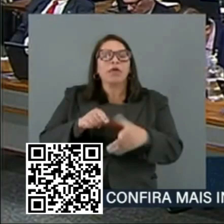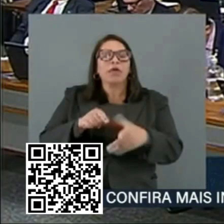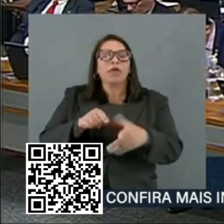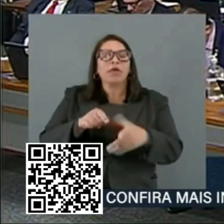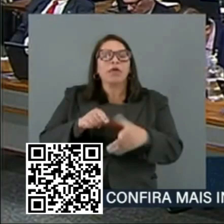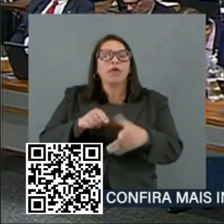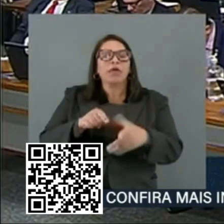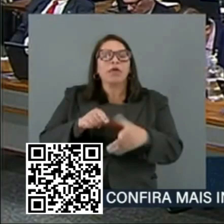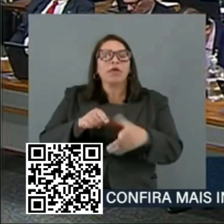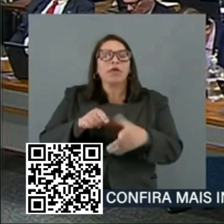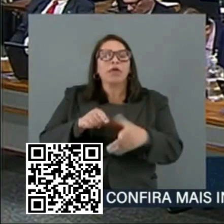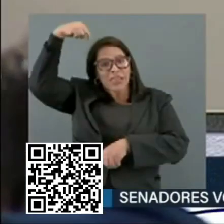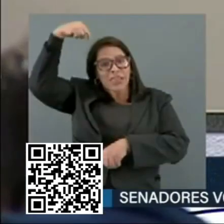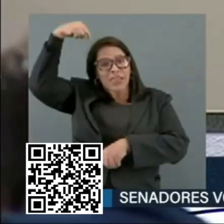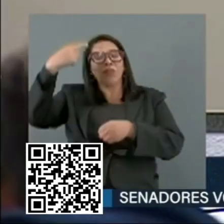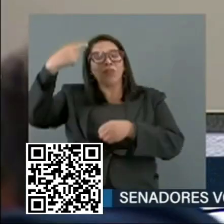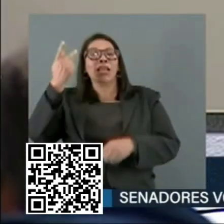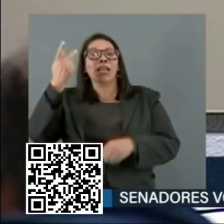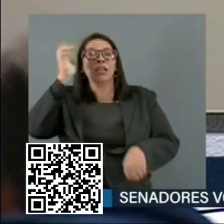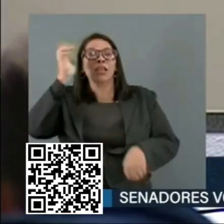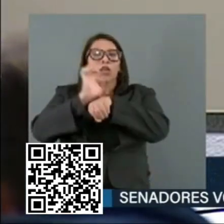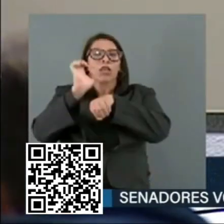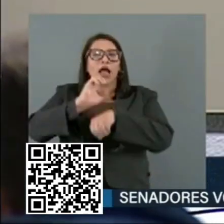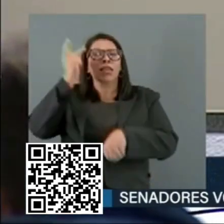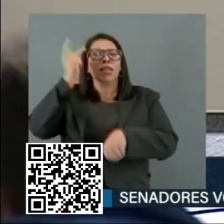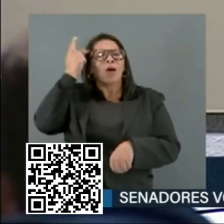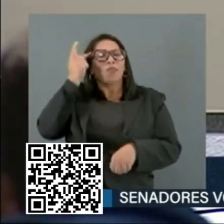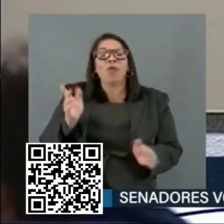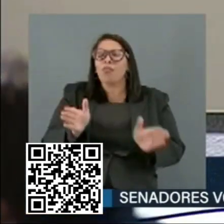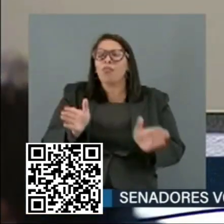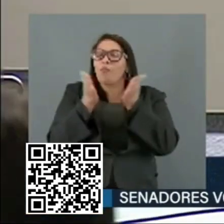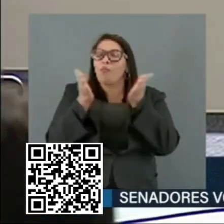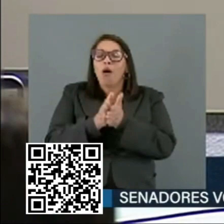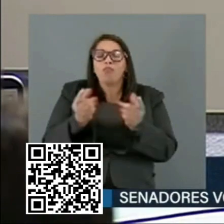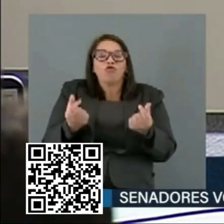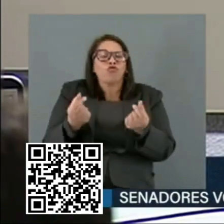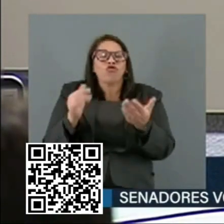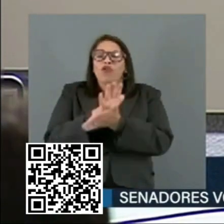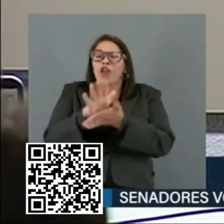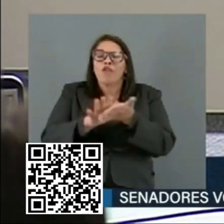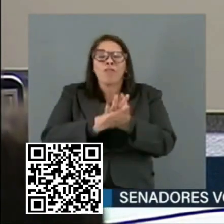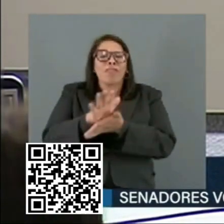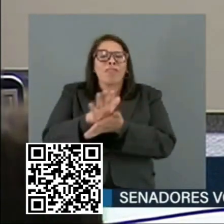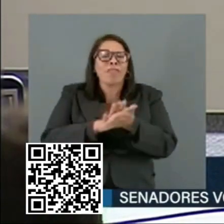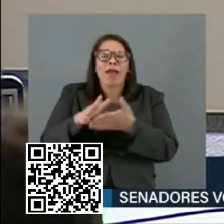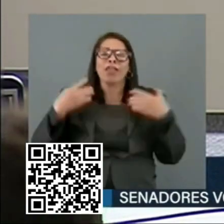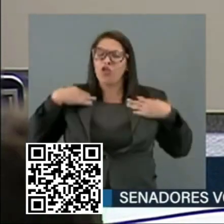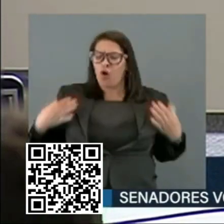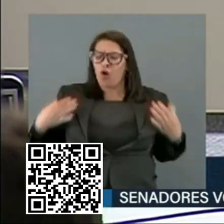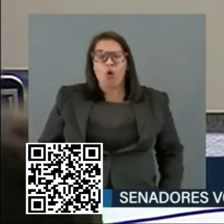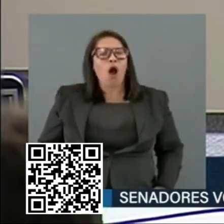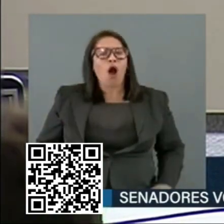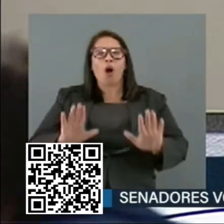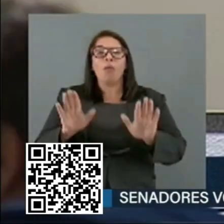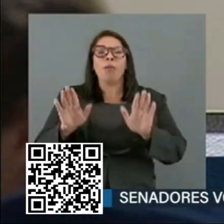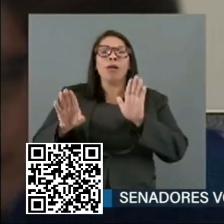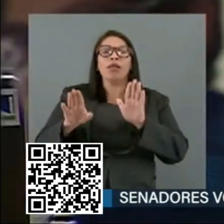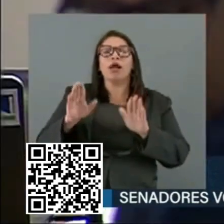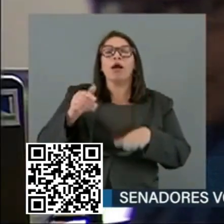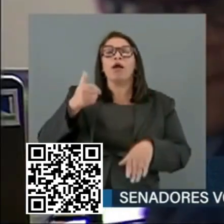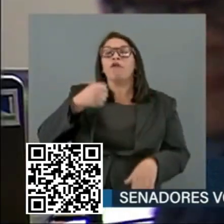família. E como primogênito, a posse ou recurso, só com a roupa do corpo. Ele em